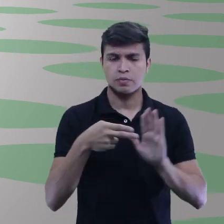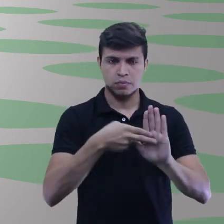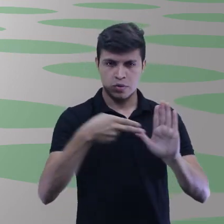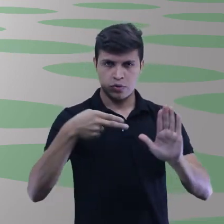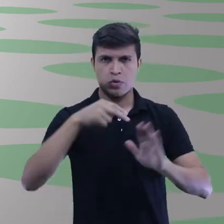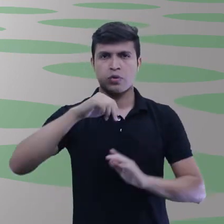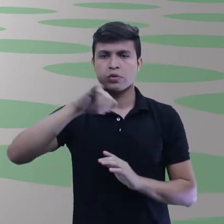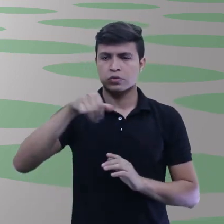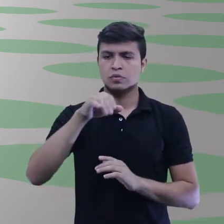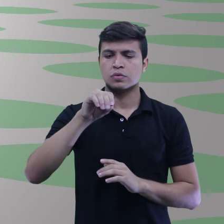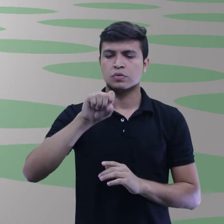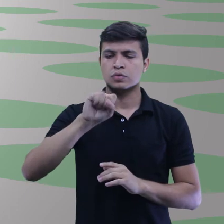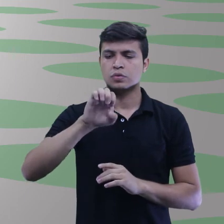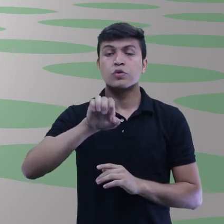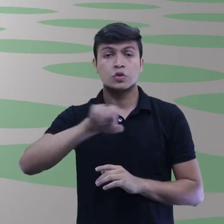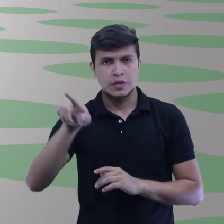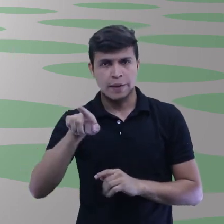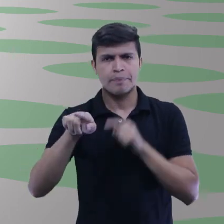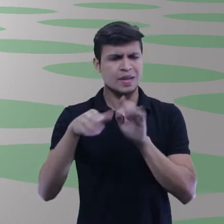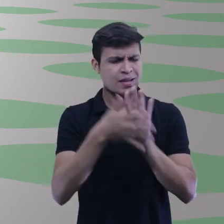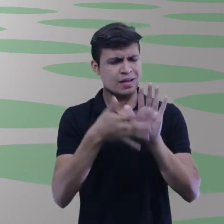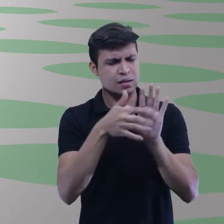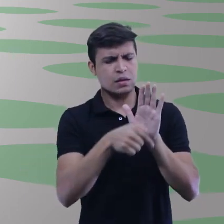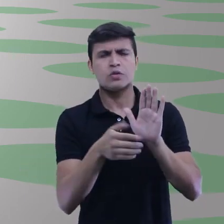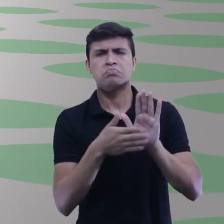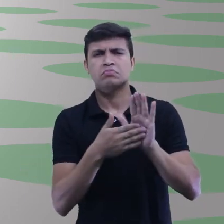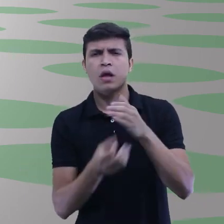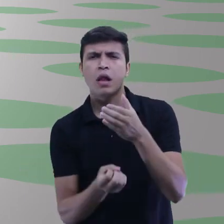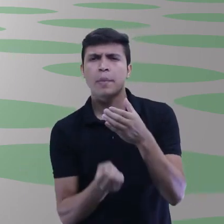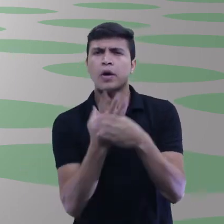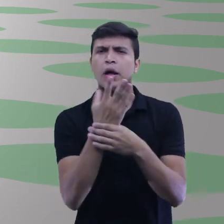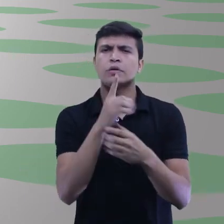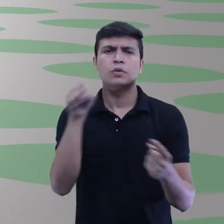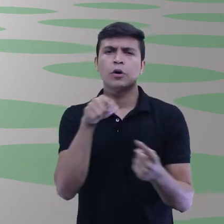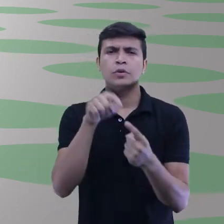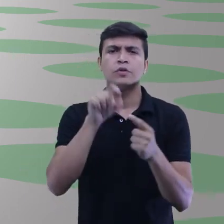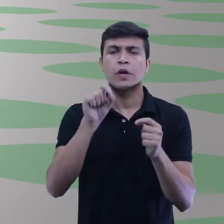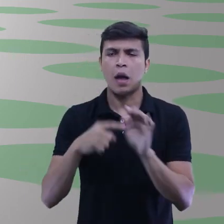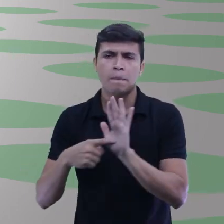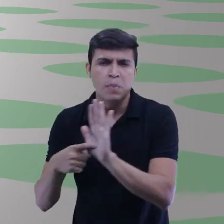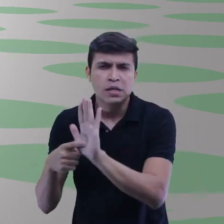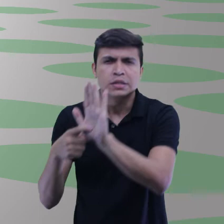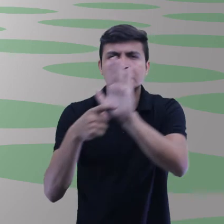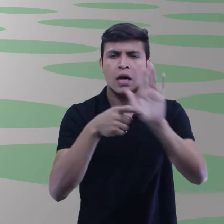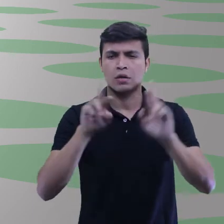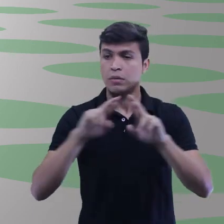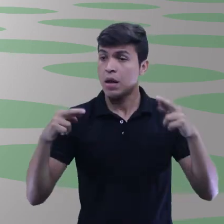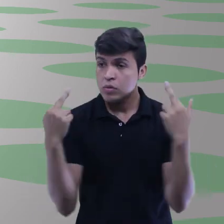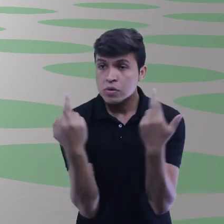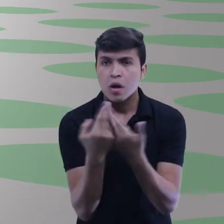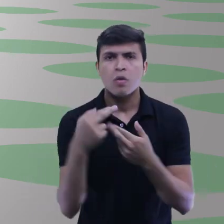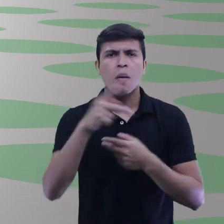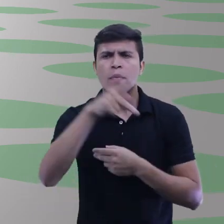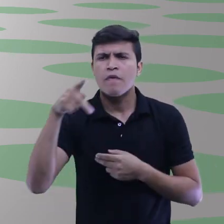professor José William Vezentino. O texto foi elaborado com vista a ser apresentado numa reunião de professores de Geografia de